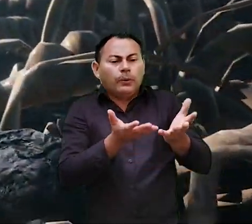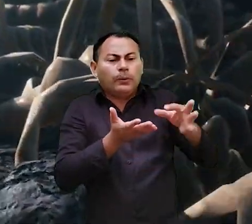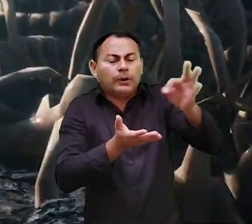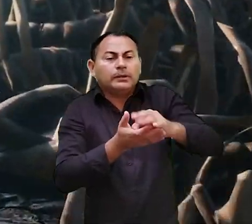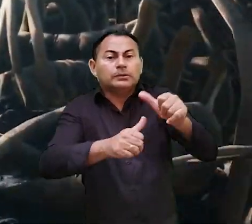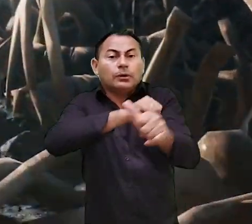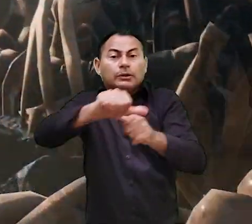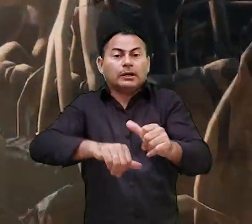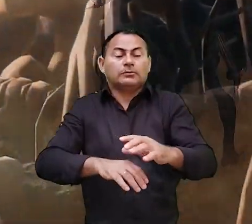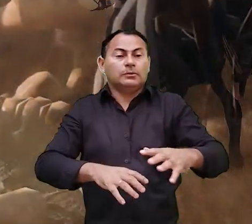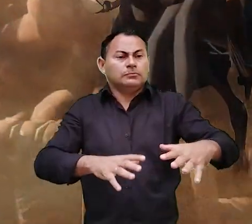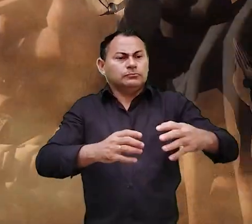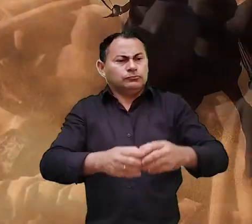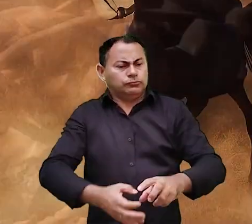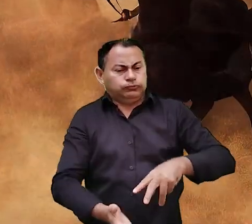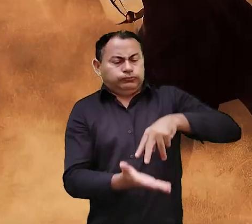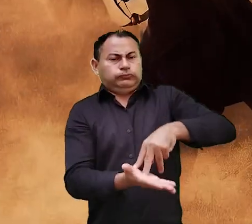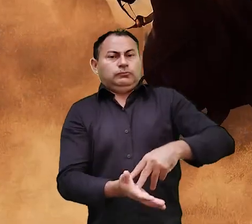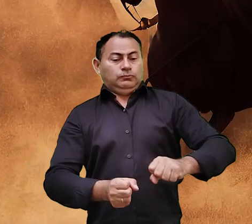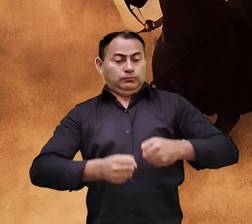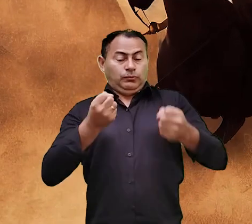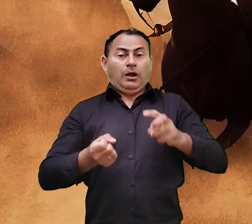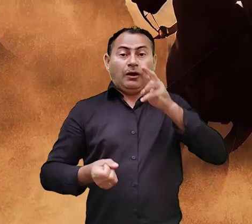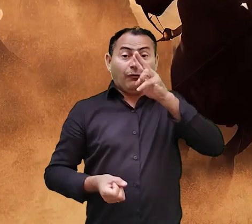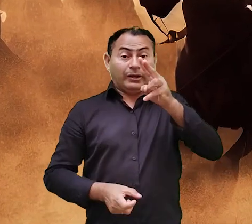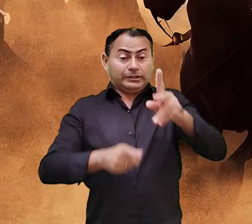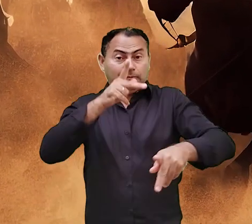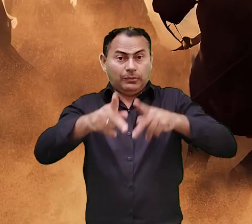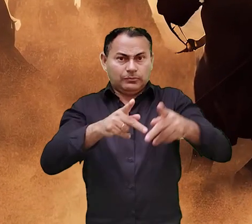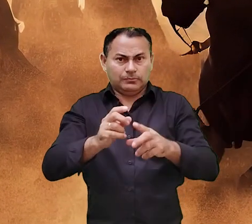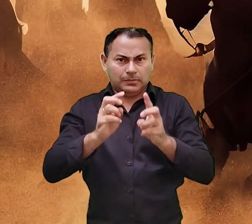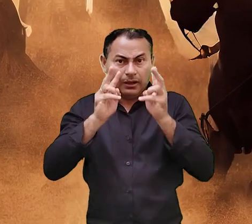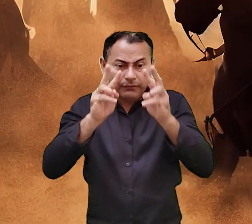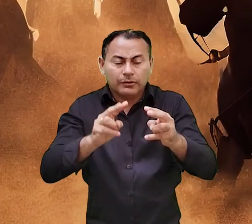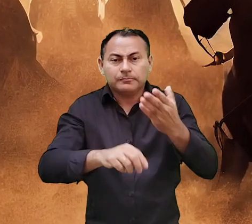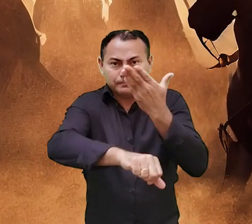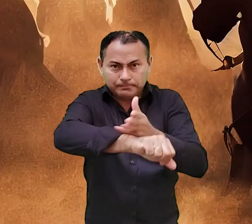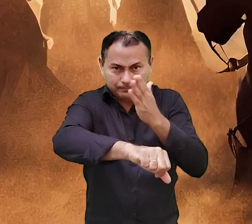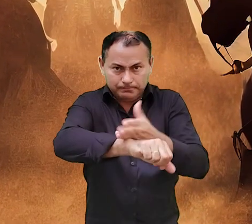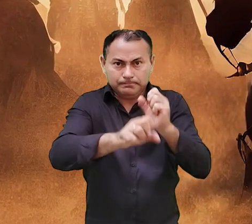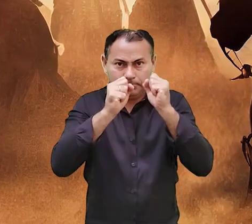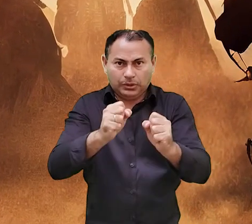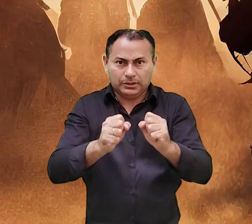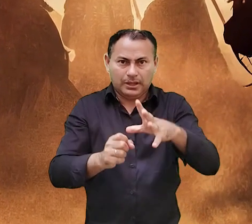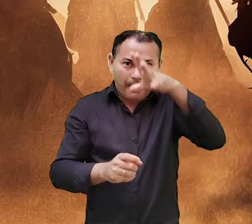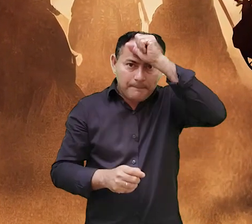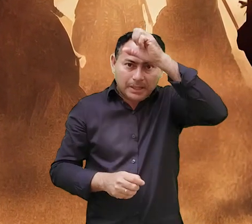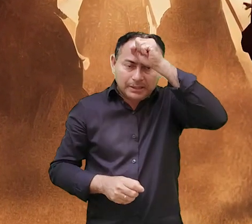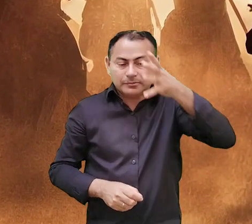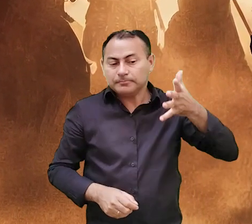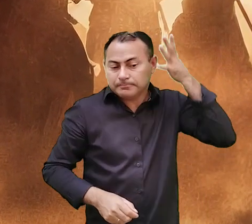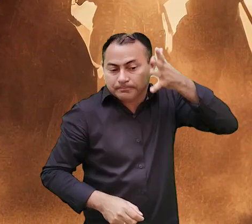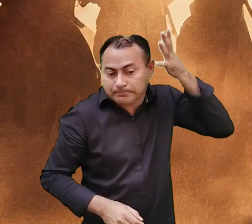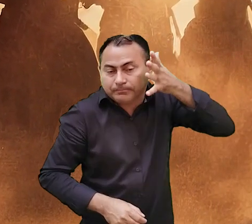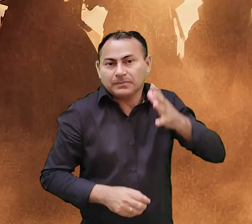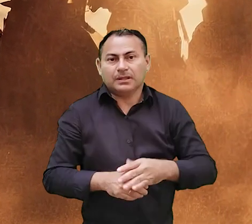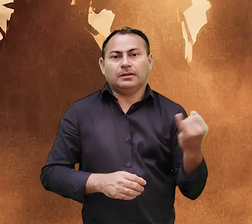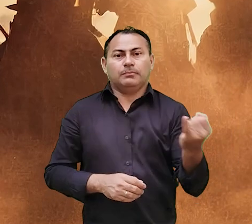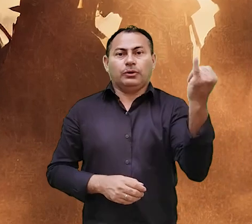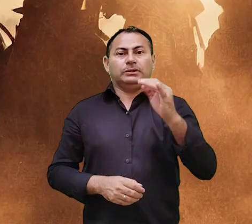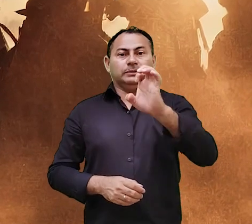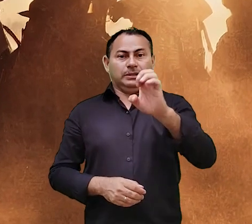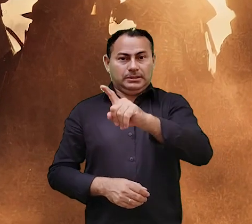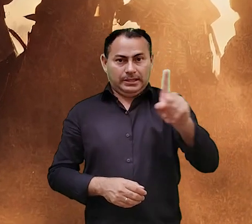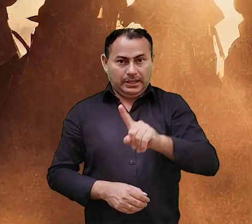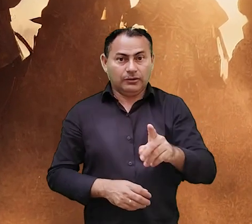sobre aqueles corpos e eles se tornaram um exército poderoso. Você vê as aplicações que podemos tirar desta pregação